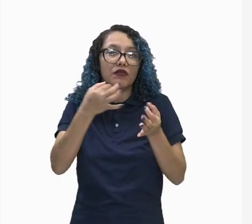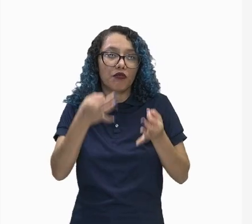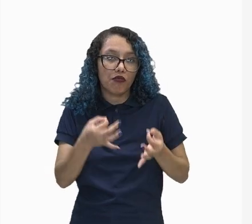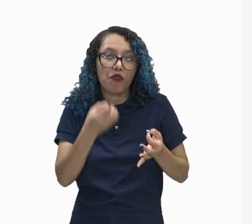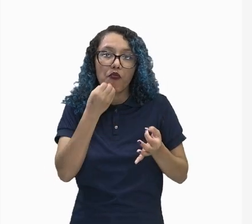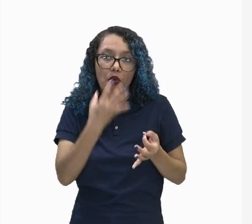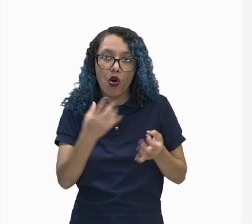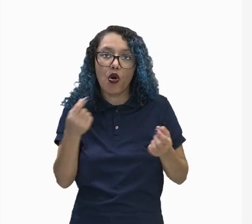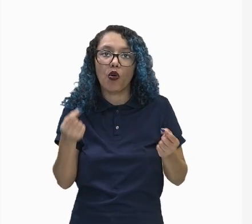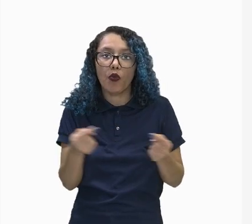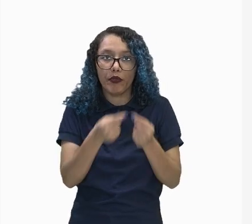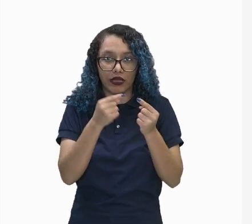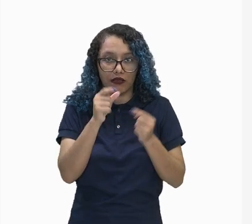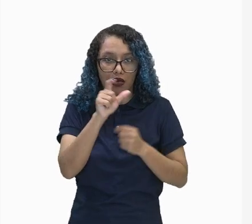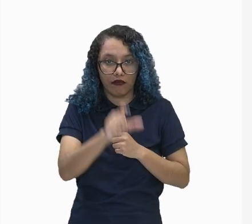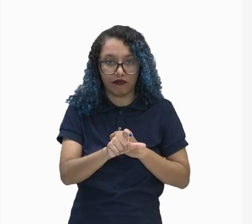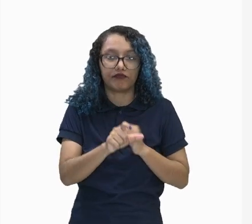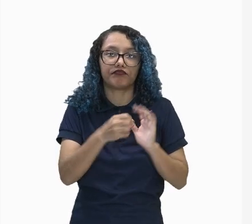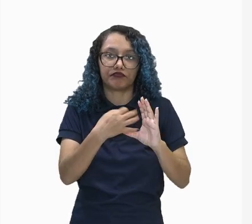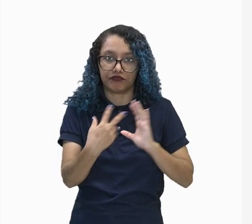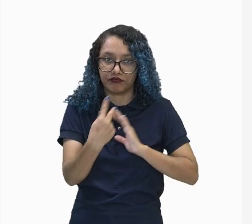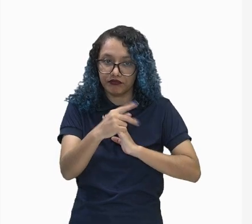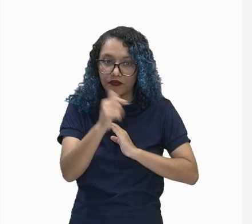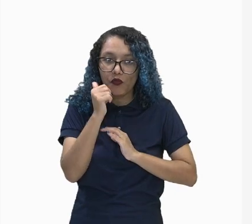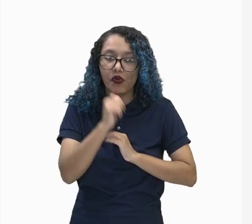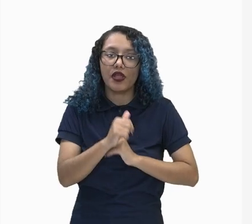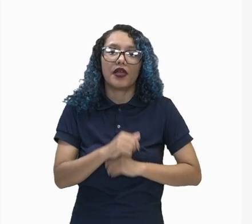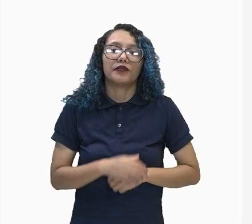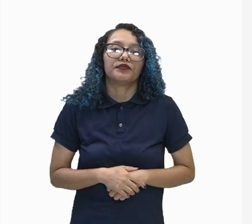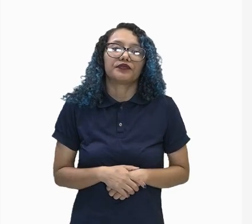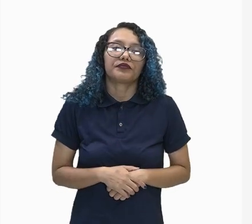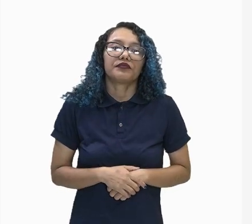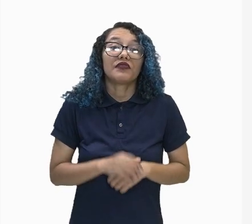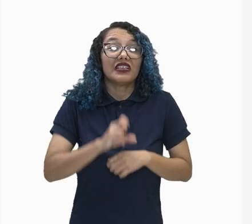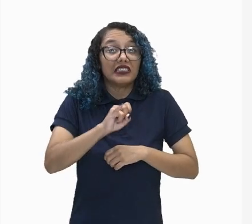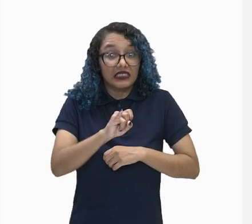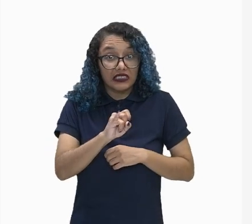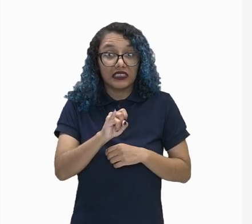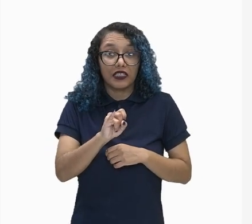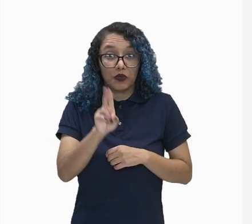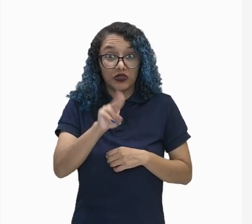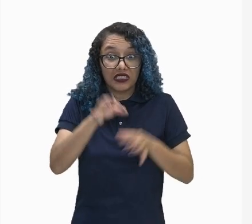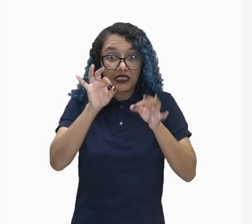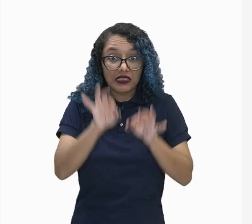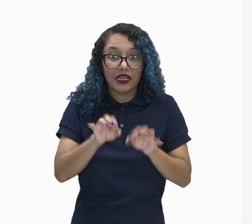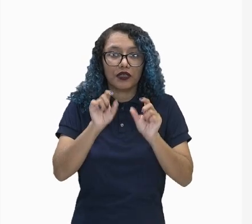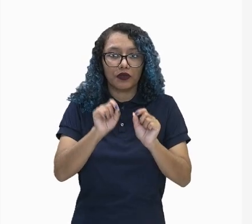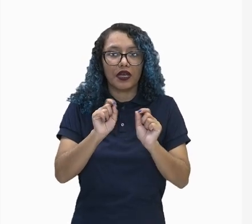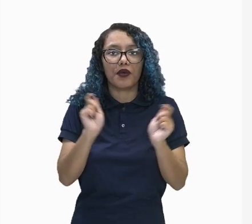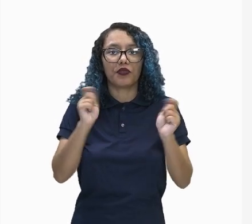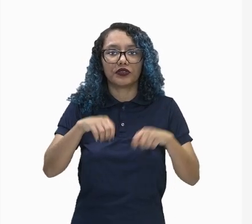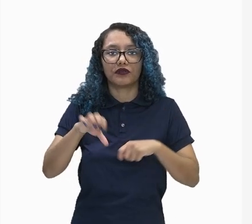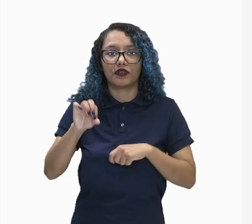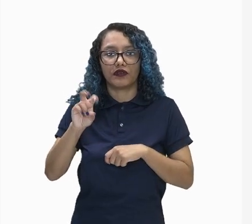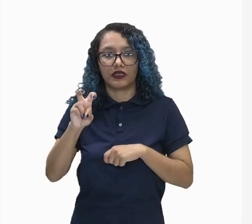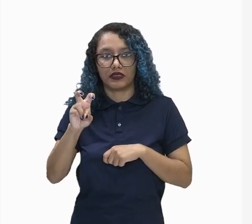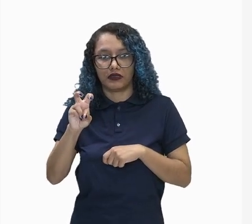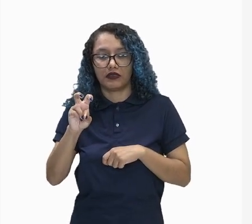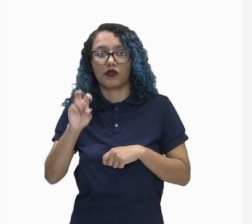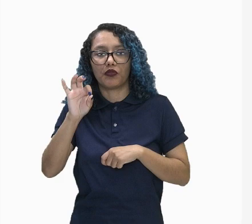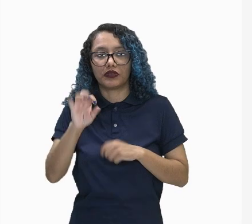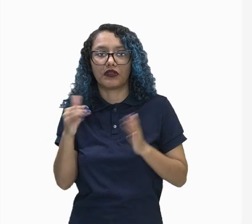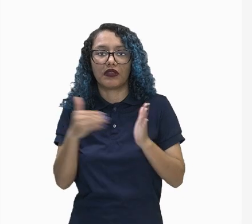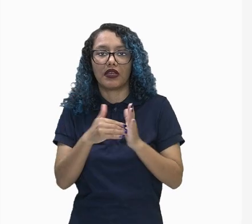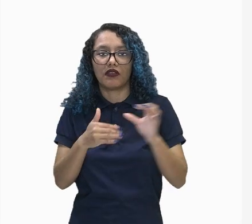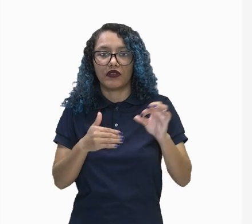Esse método, se utilizado corretamente, ele tem entre 95% a 99% de eficácia.